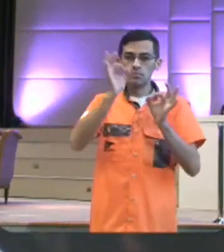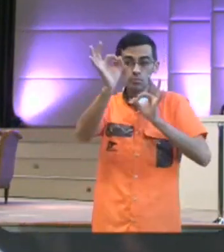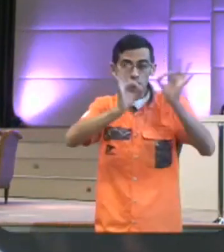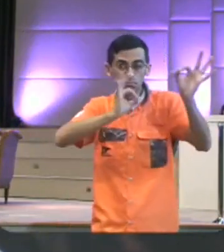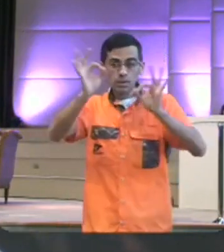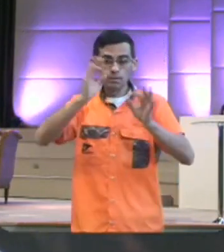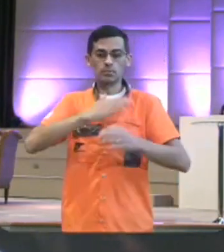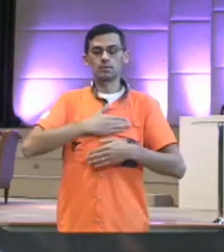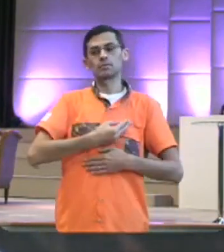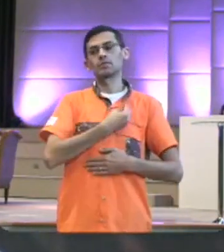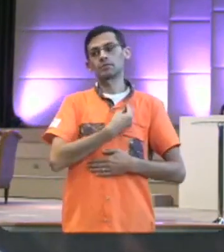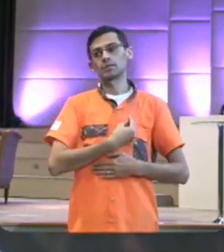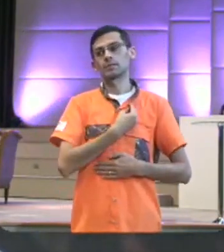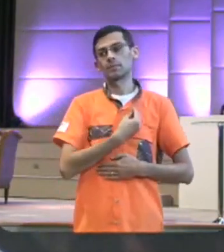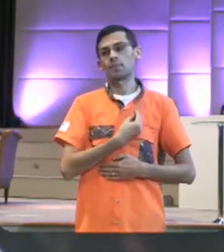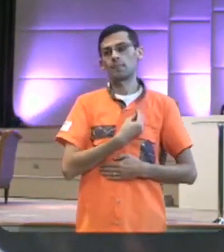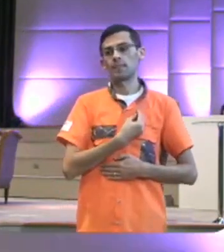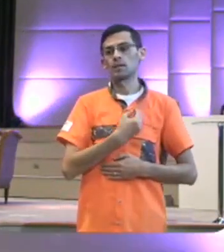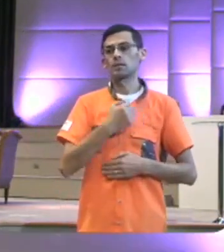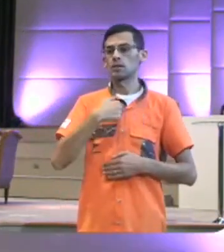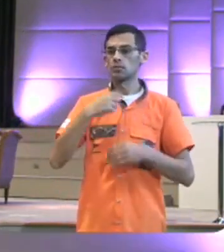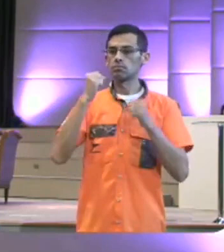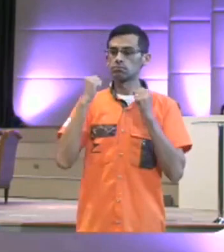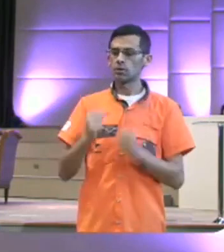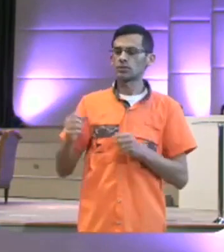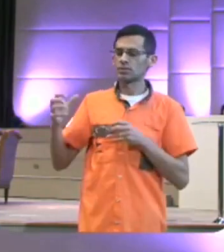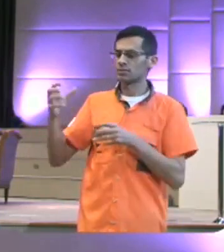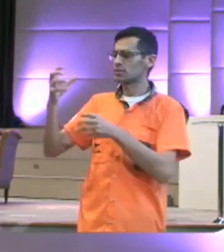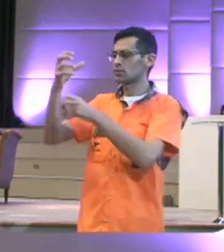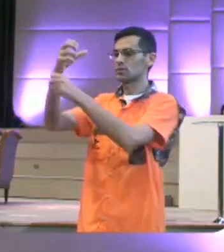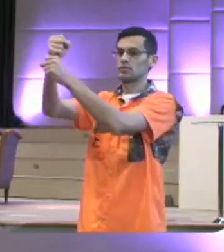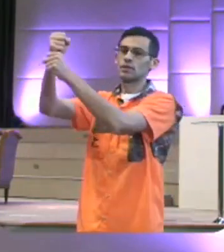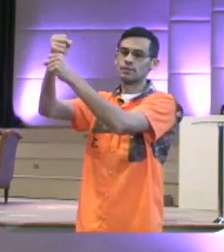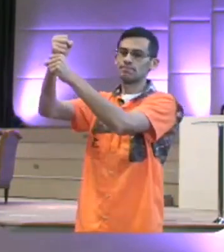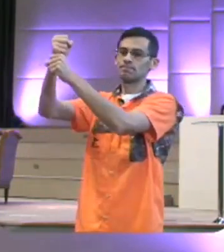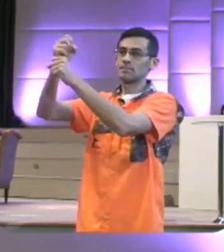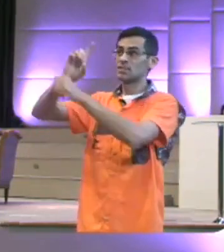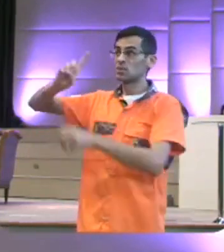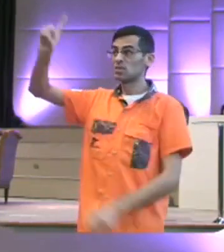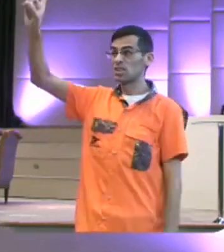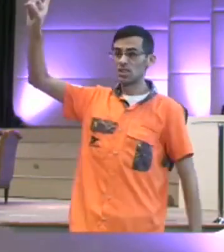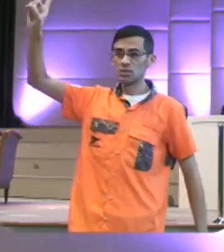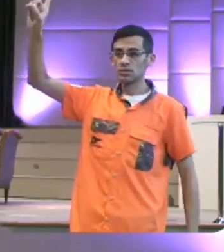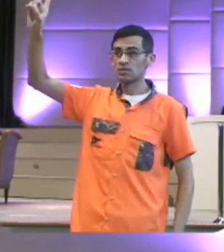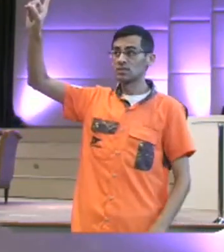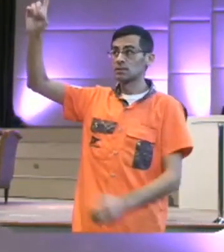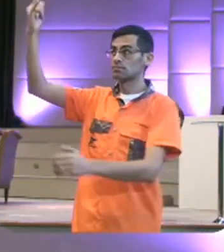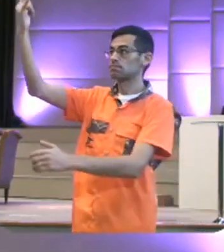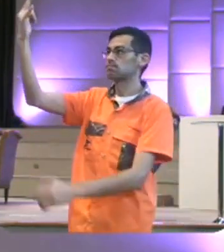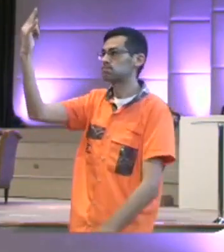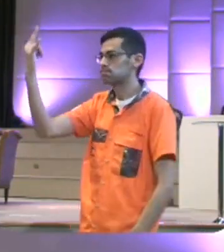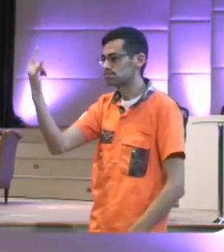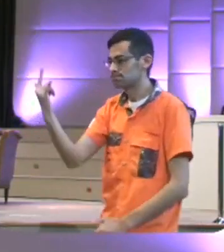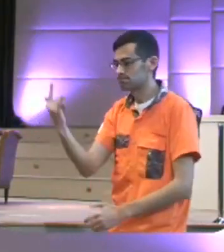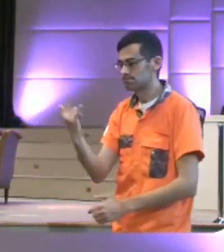minha vida. E que eu posso confiar nesse Deus que me